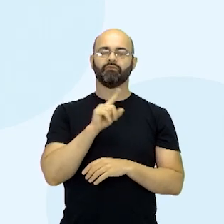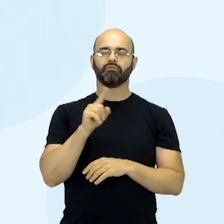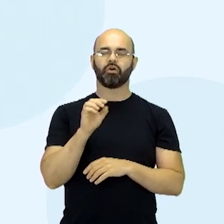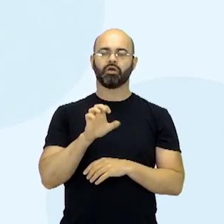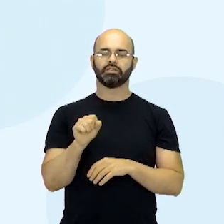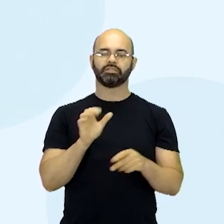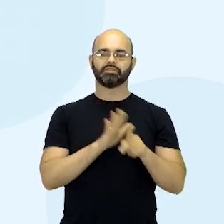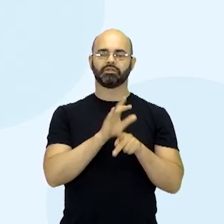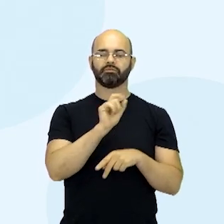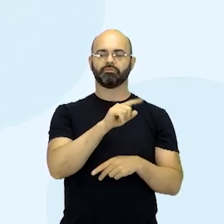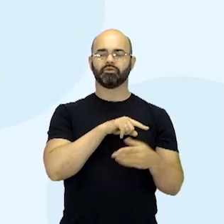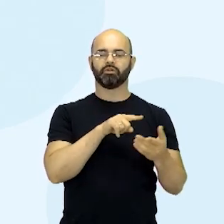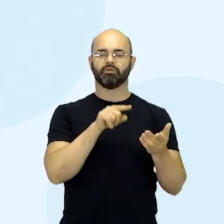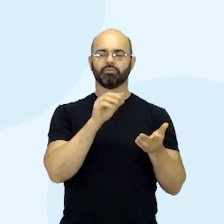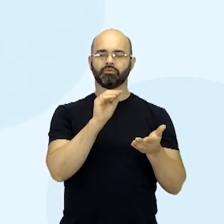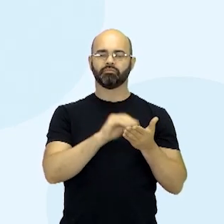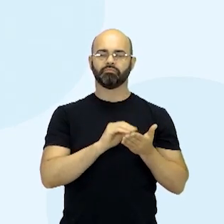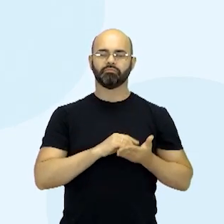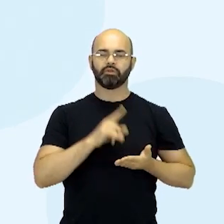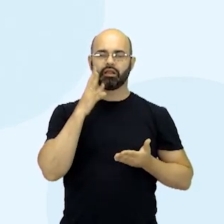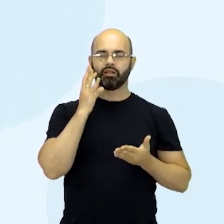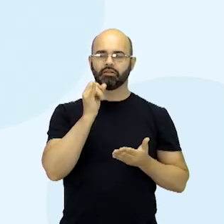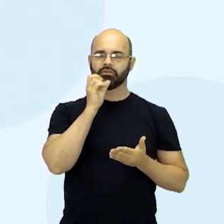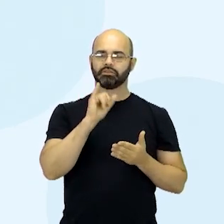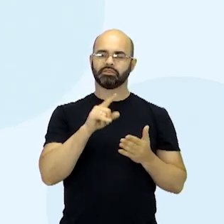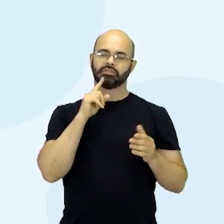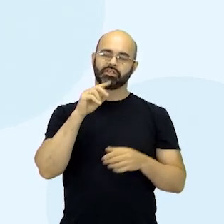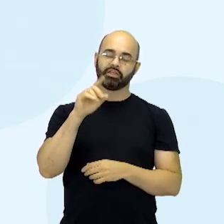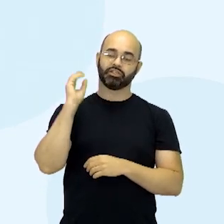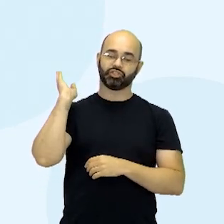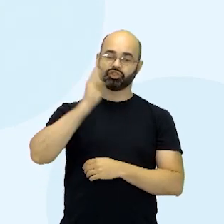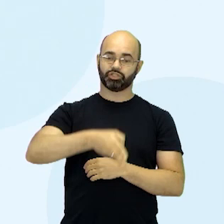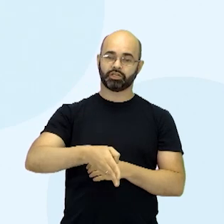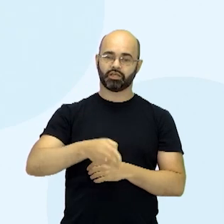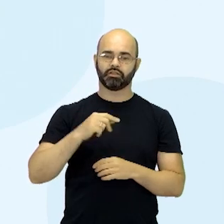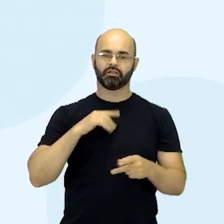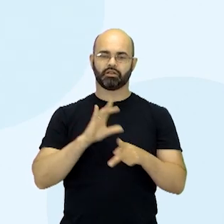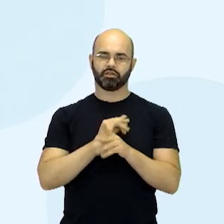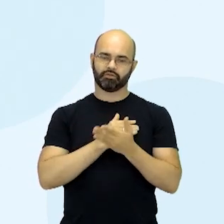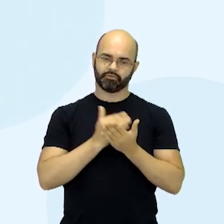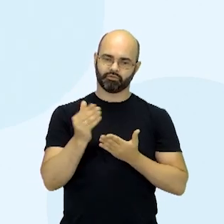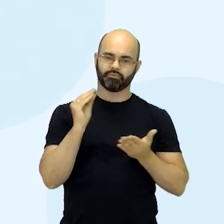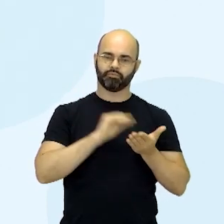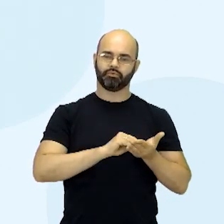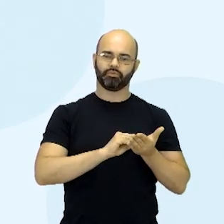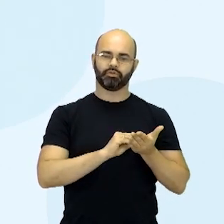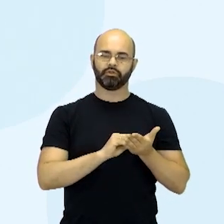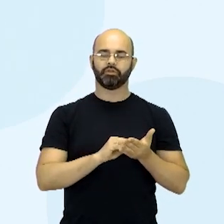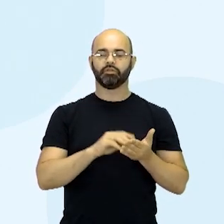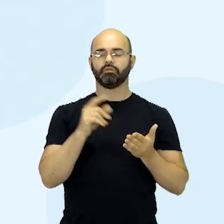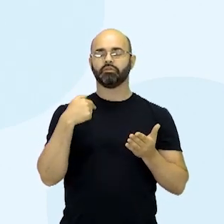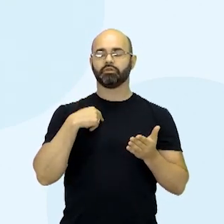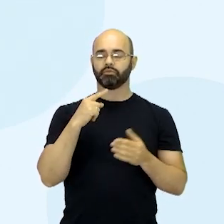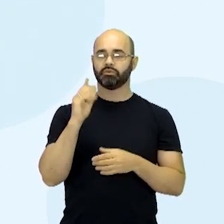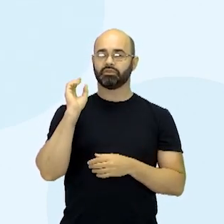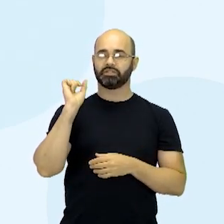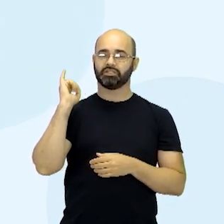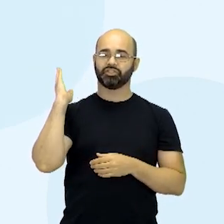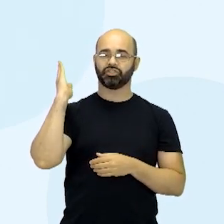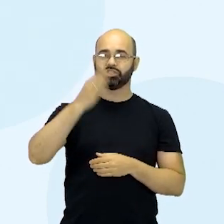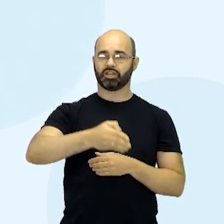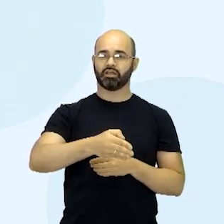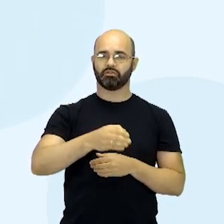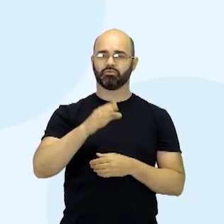da citação, você pensa no sentido, citação direta, eu vou começar com uma citação direta. Citação direta eu tenho que fazer como?